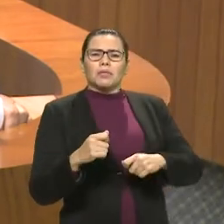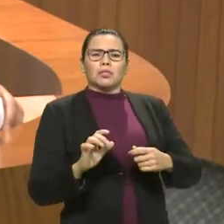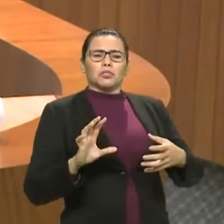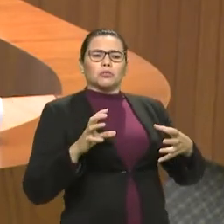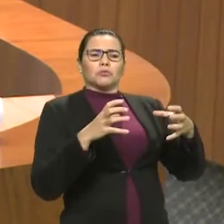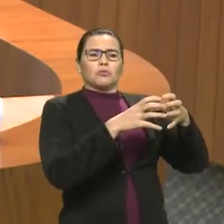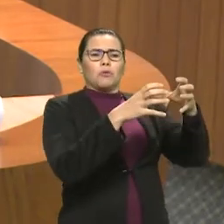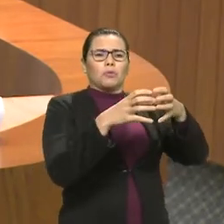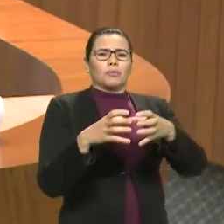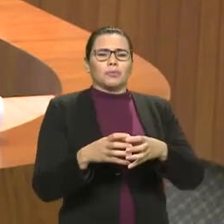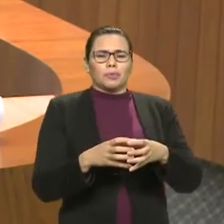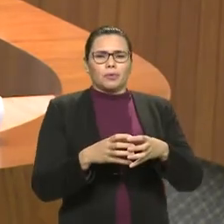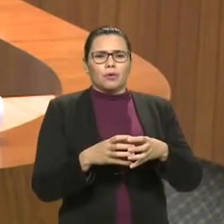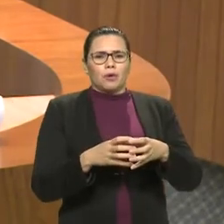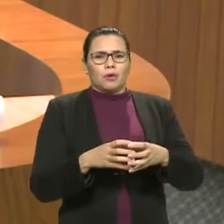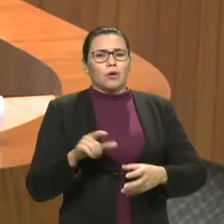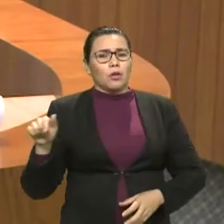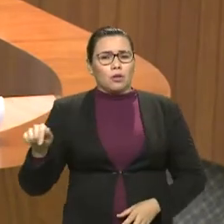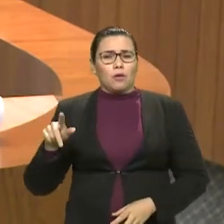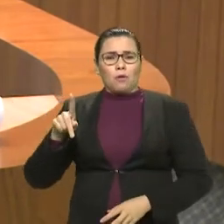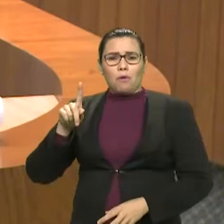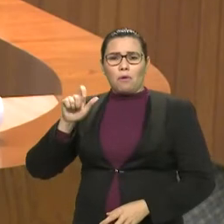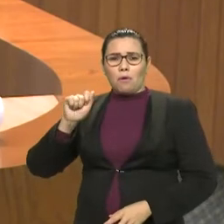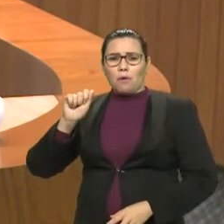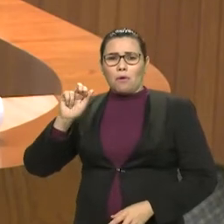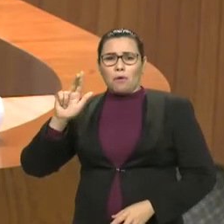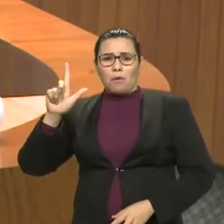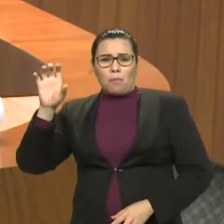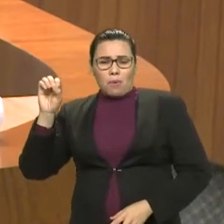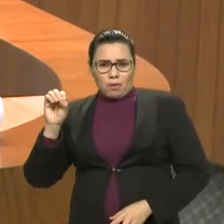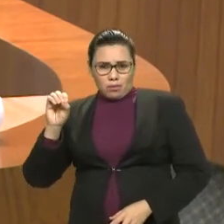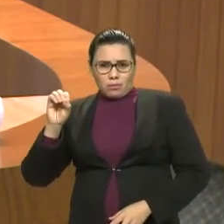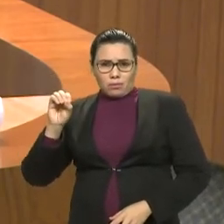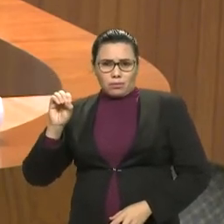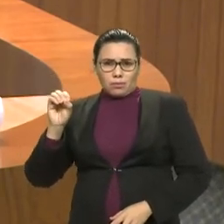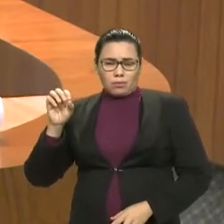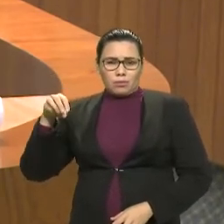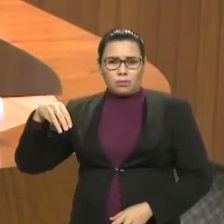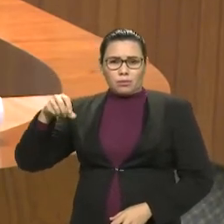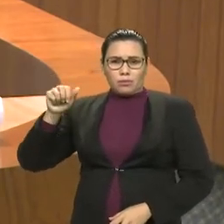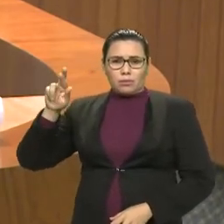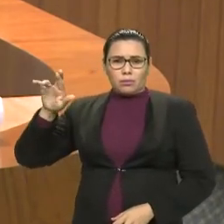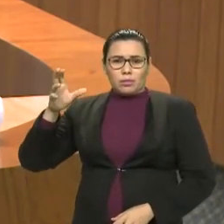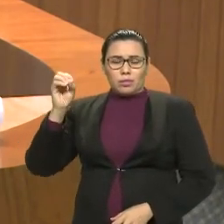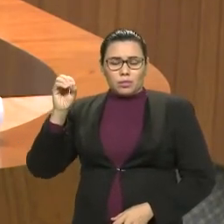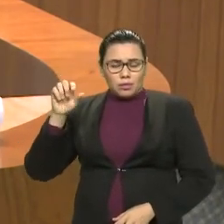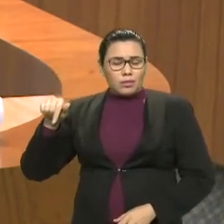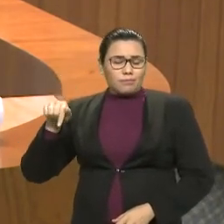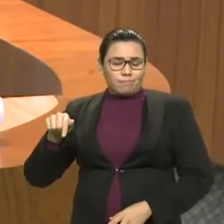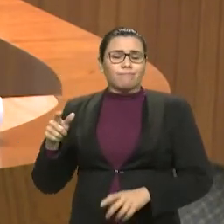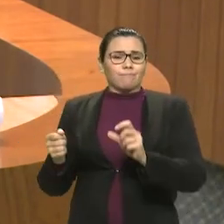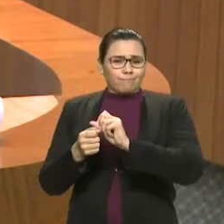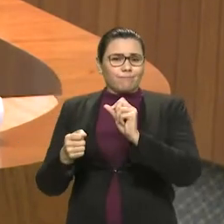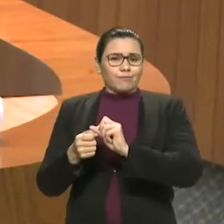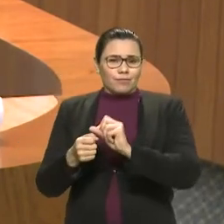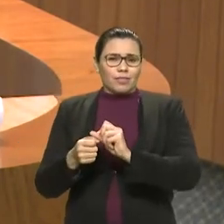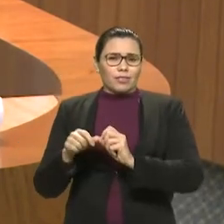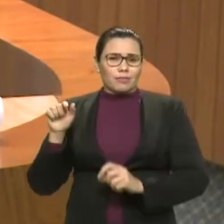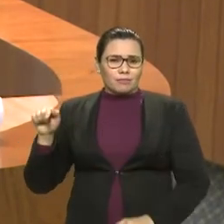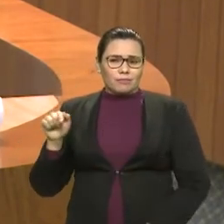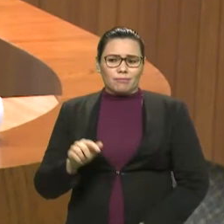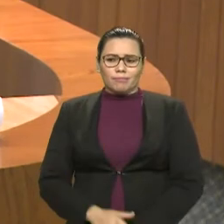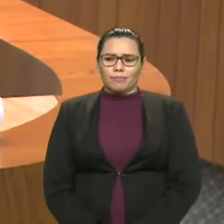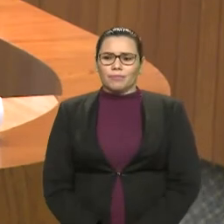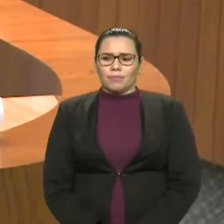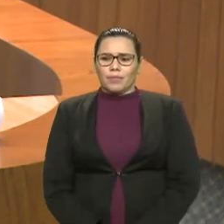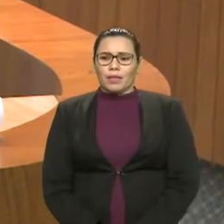vida ao povo e isso qualidade junto tem feito lá e posteriormente já no na sexta-feira dia